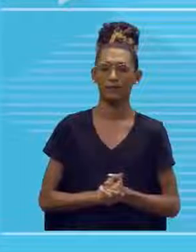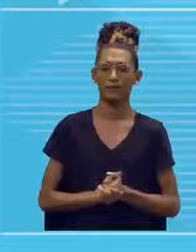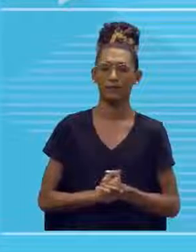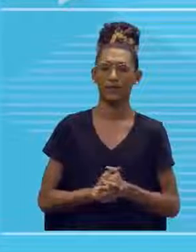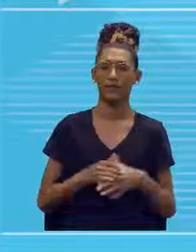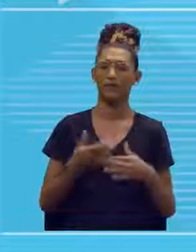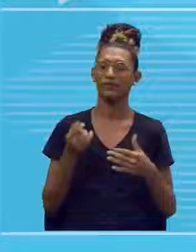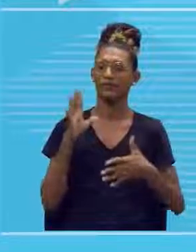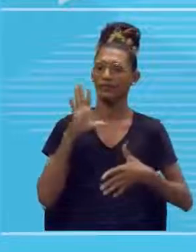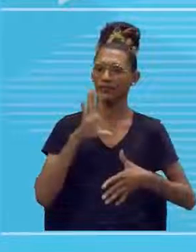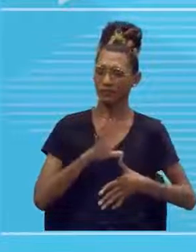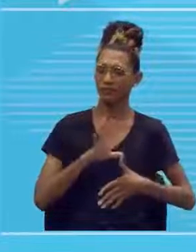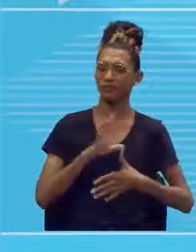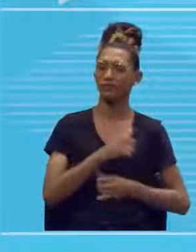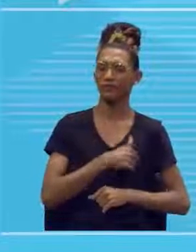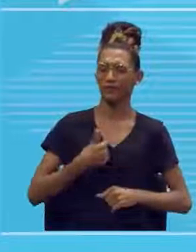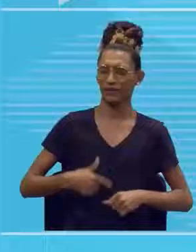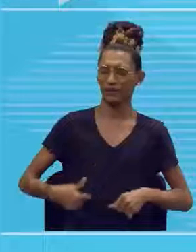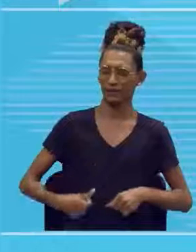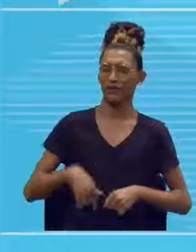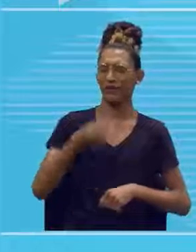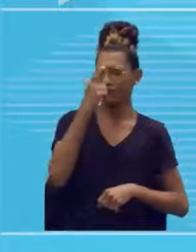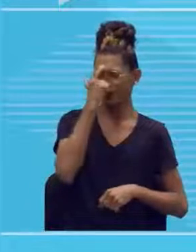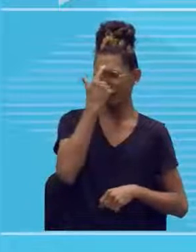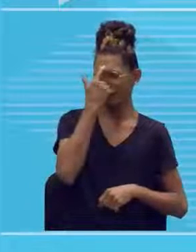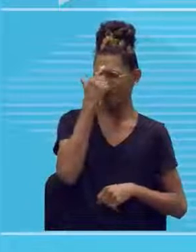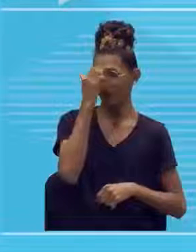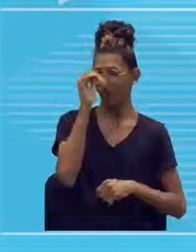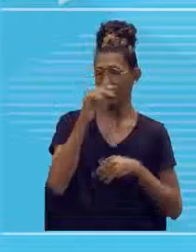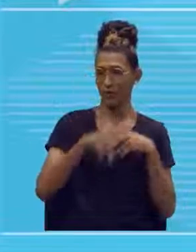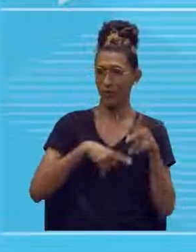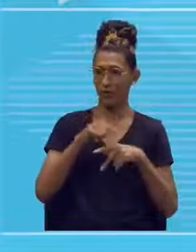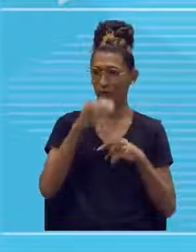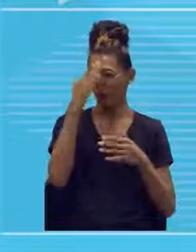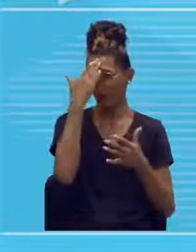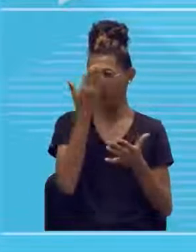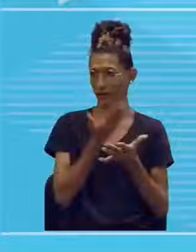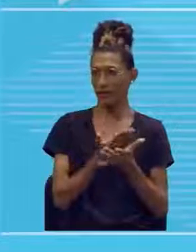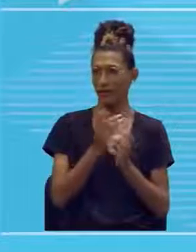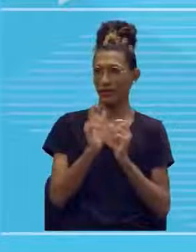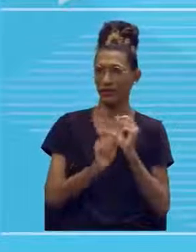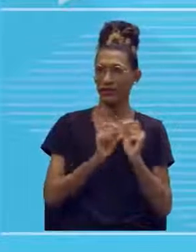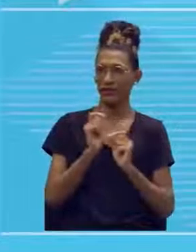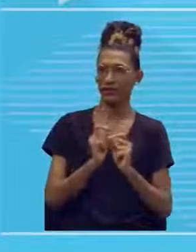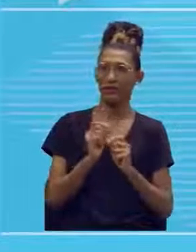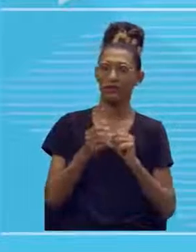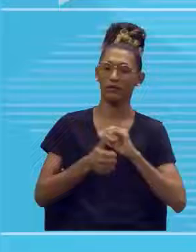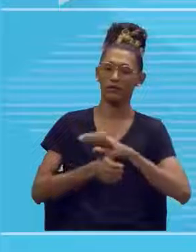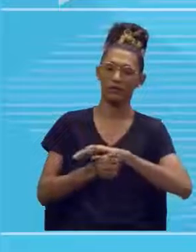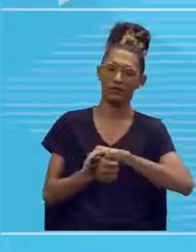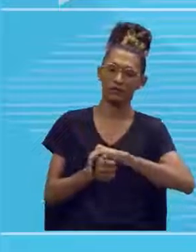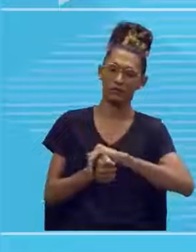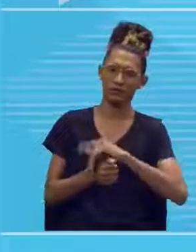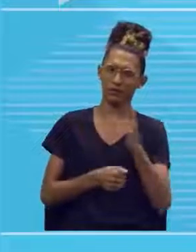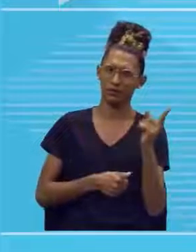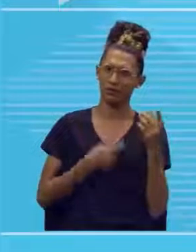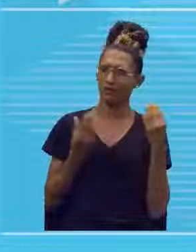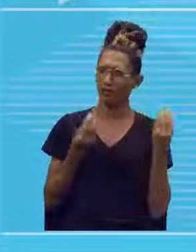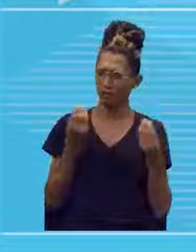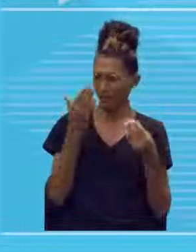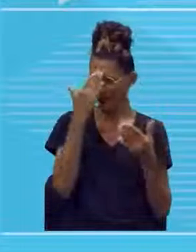América na China e na Índia os povos acreditavam nessa nessa tartaruga cósmica